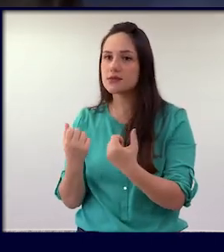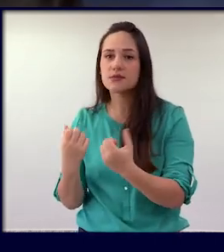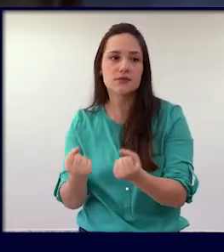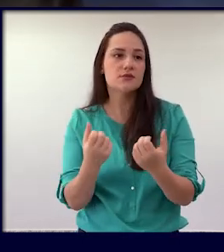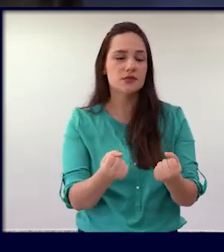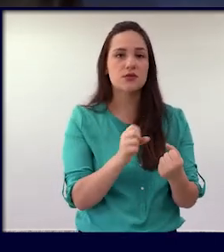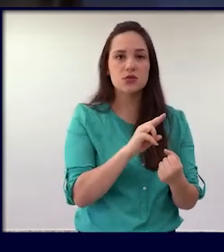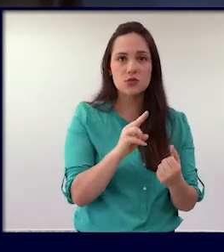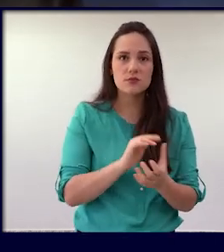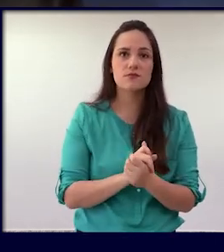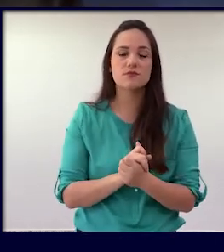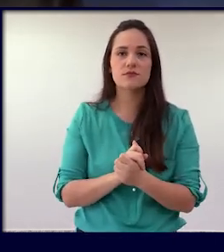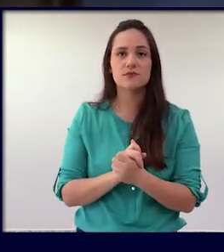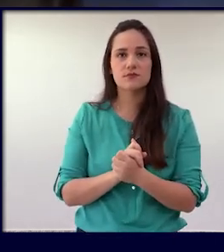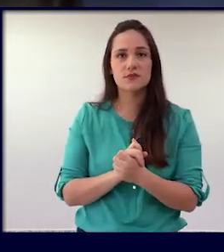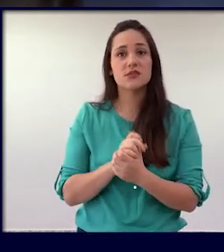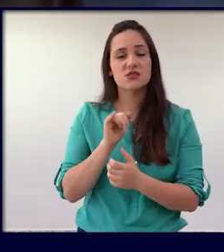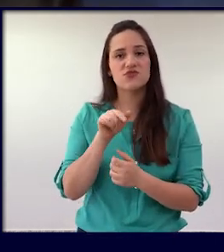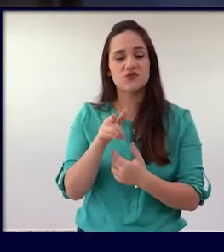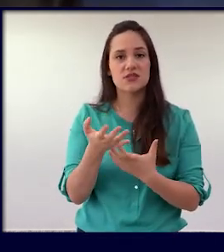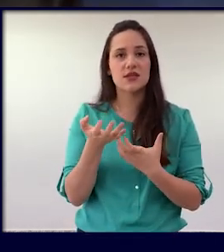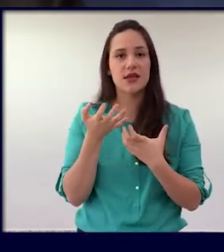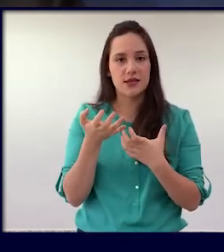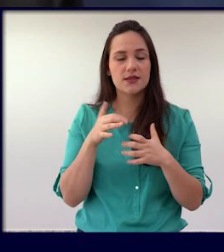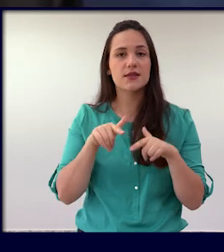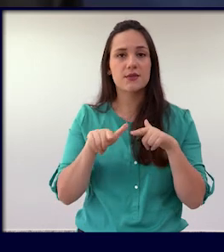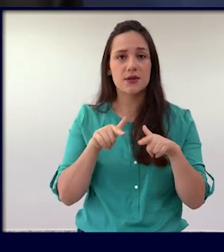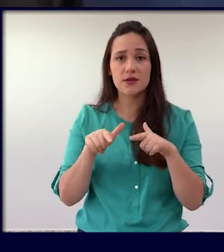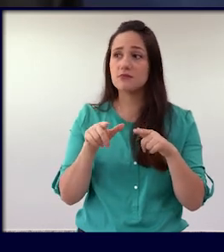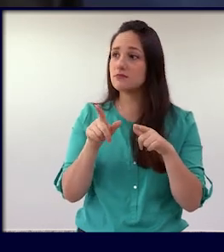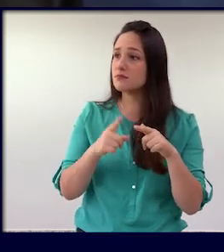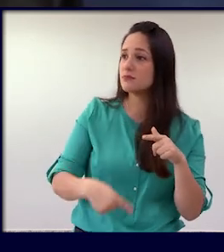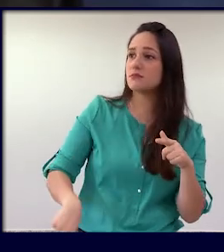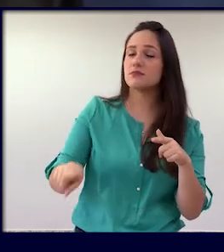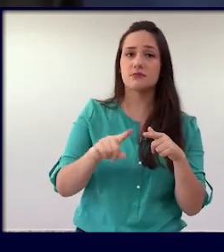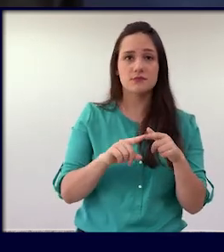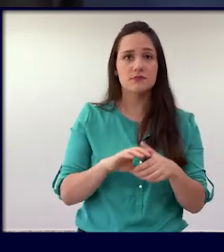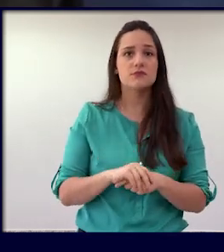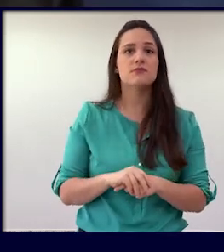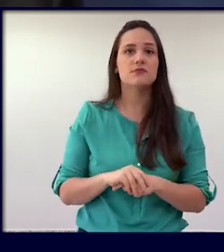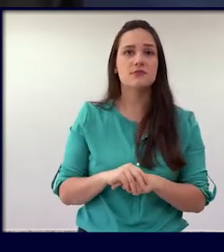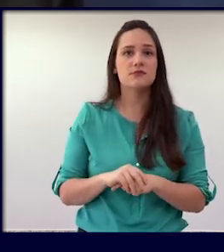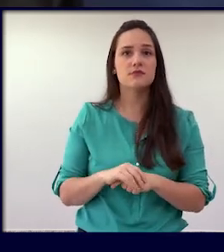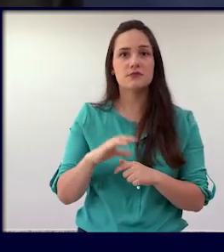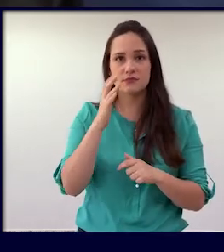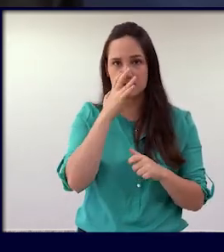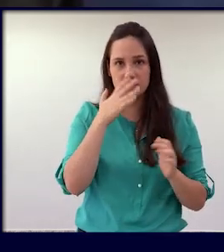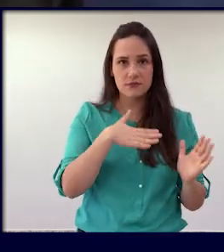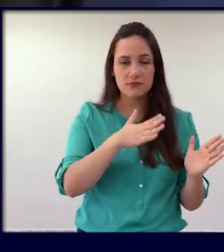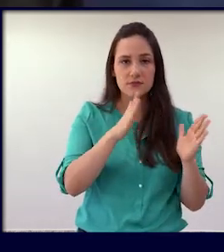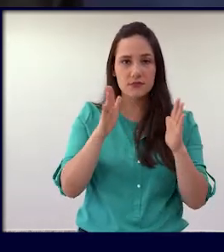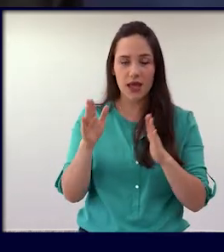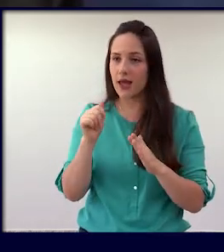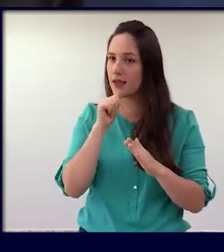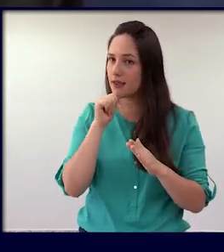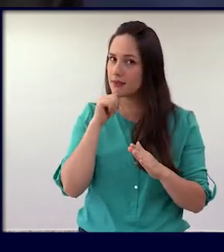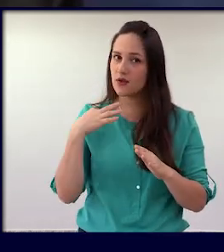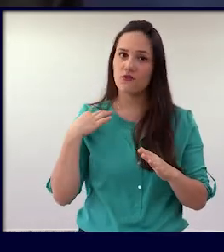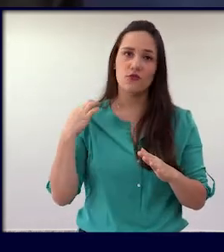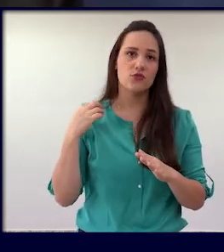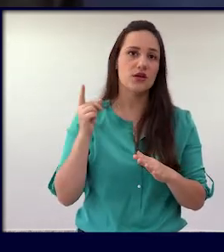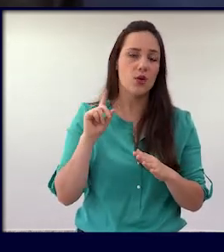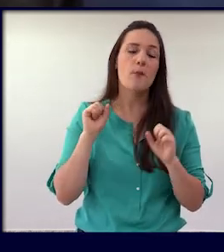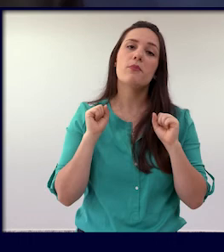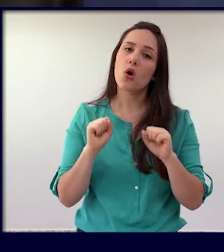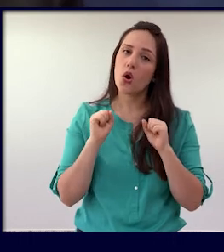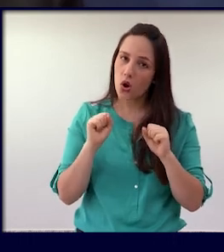estão pegando os nomes, estão recebendo os nomes. Então, para aquele eleitor que está nos ouvindo, vendo o programa